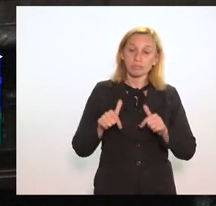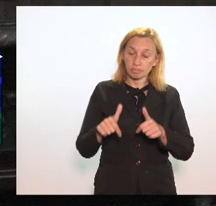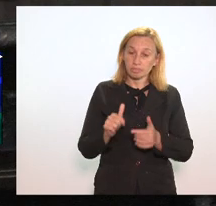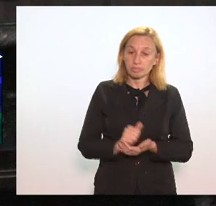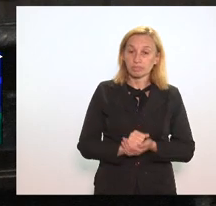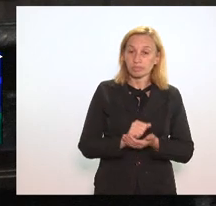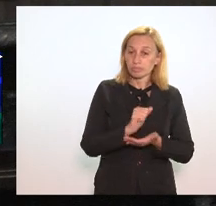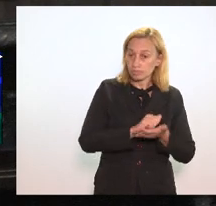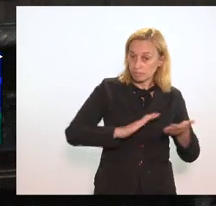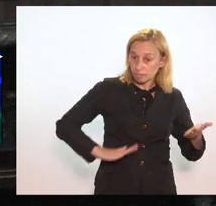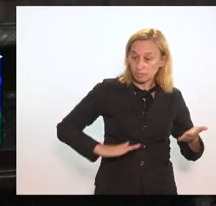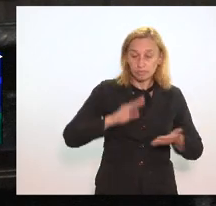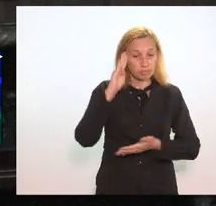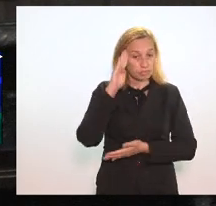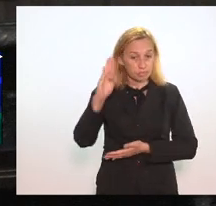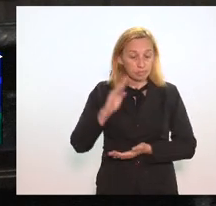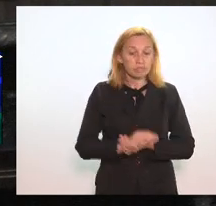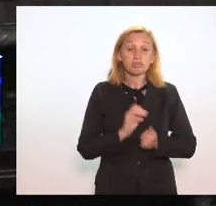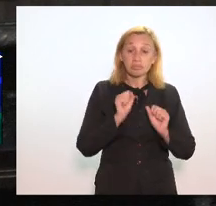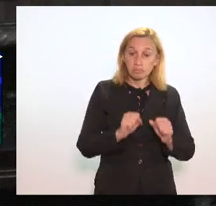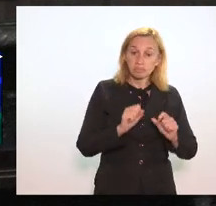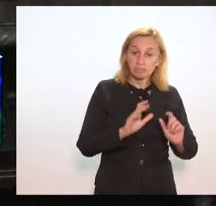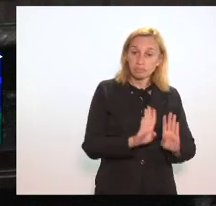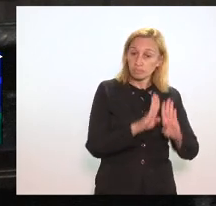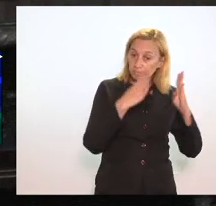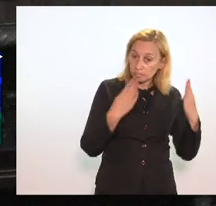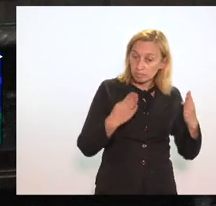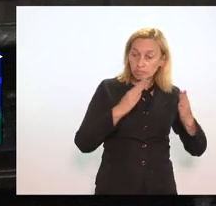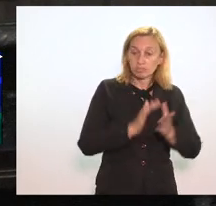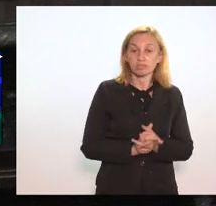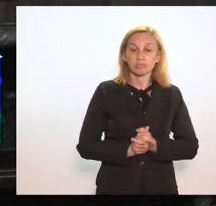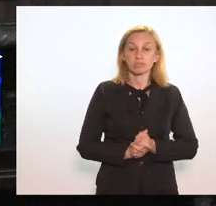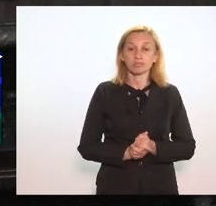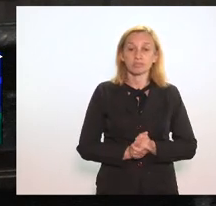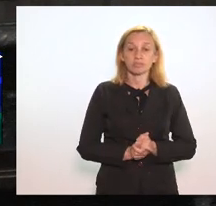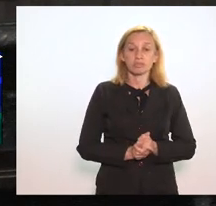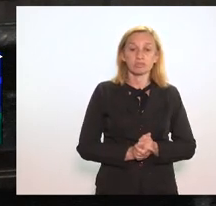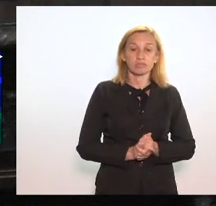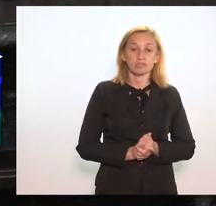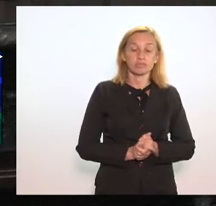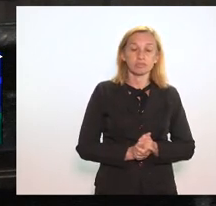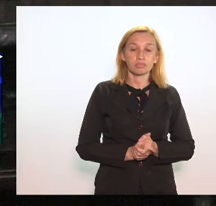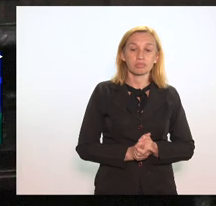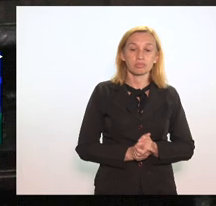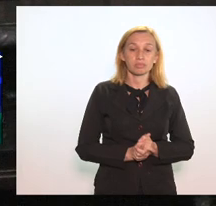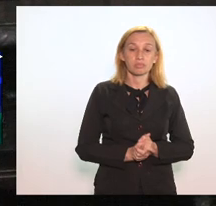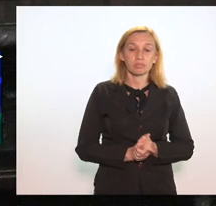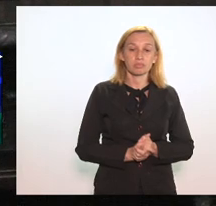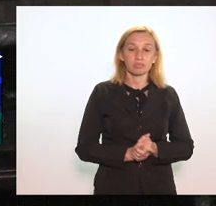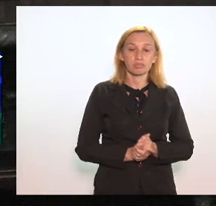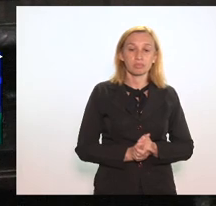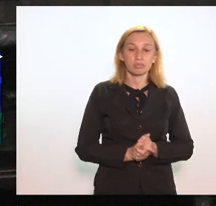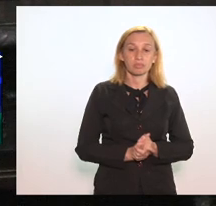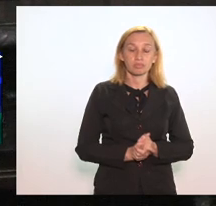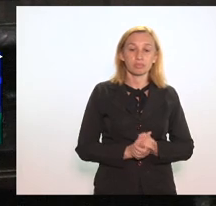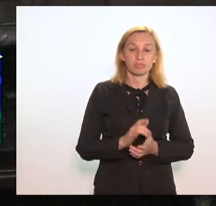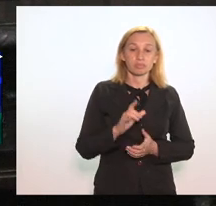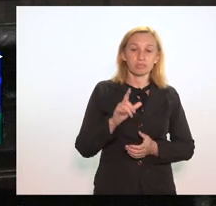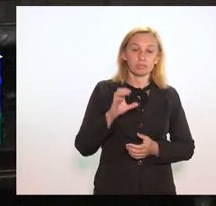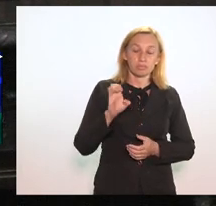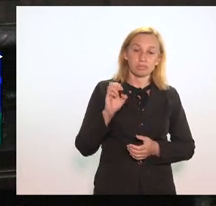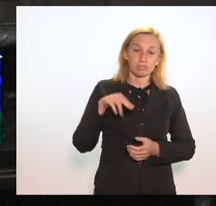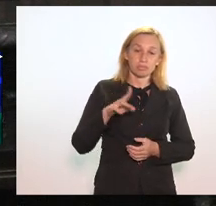ele serviços essenciais possam funcionar sem o Ricardo tem muito pesado por empresário